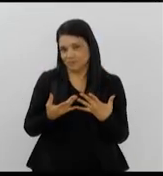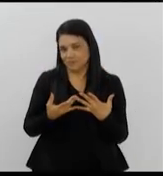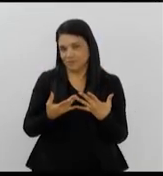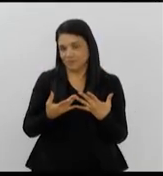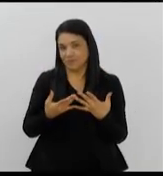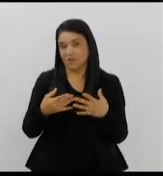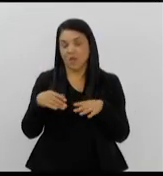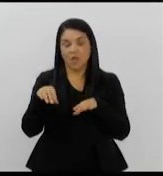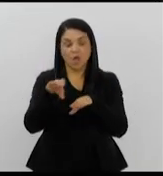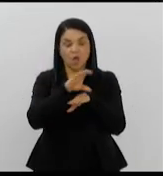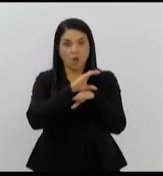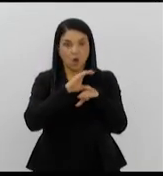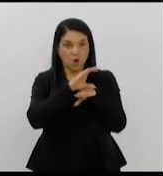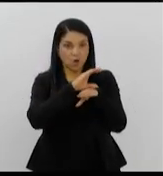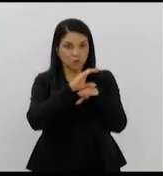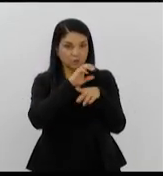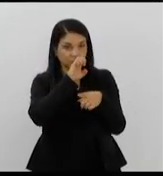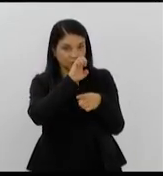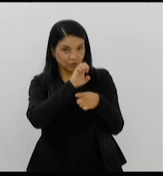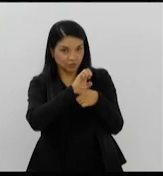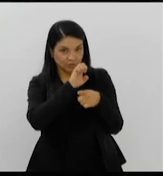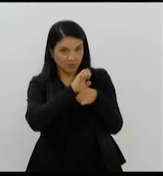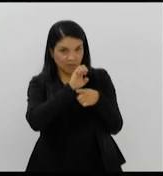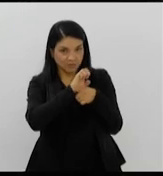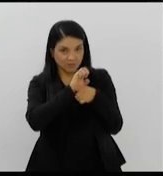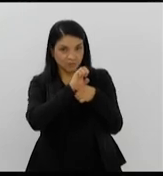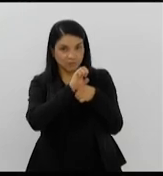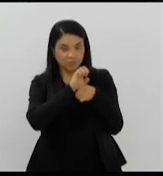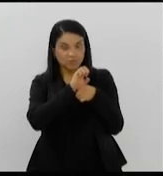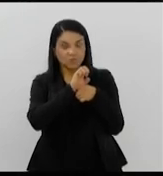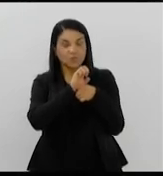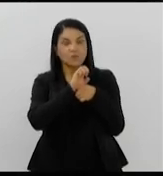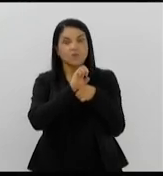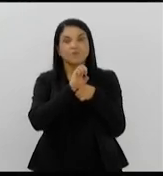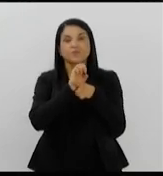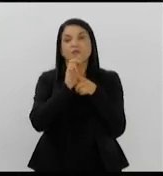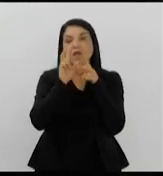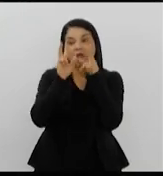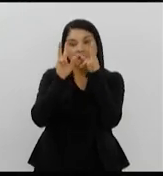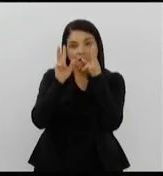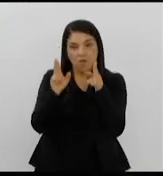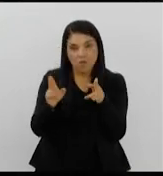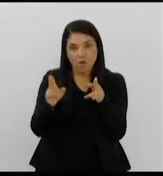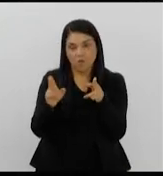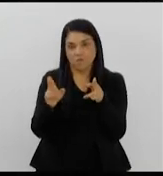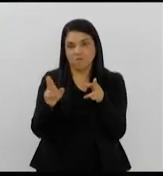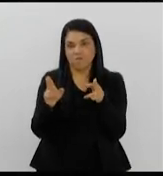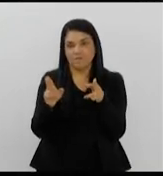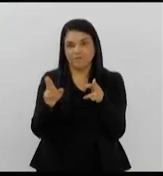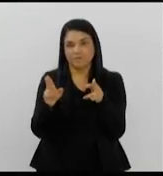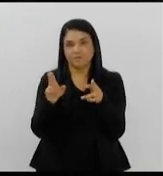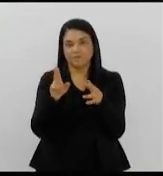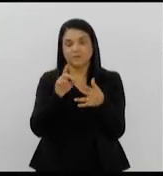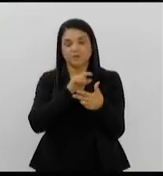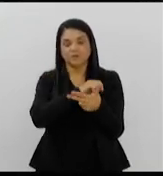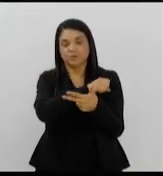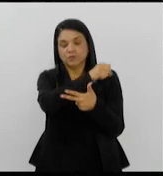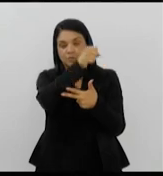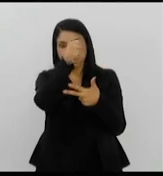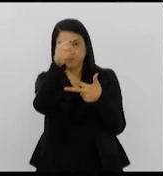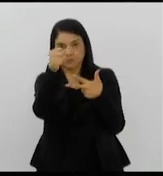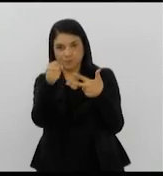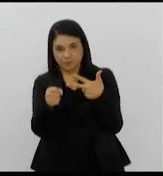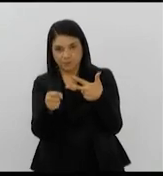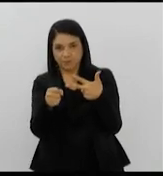do Estado repete a Constituição da República, que os poderes devem